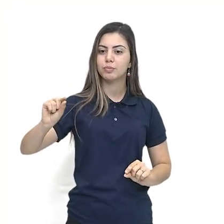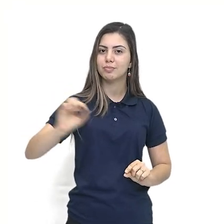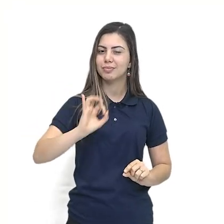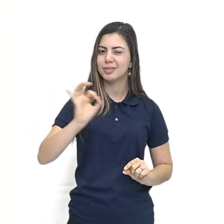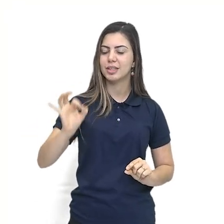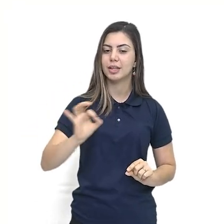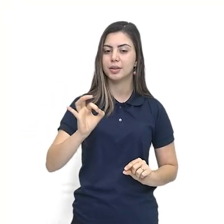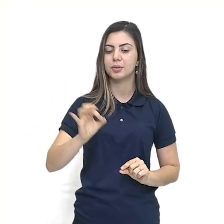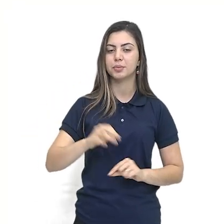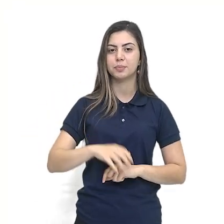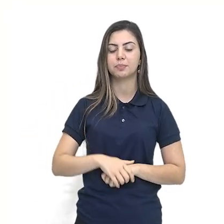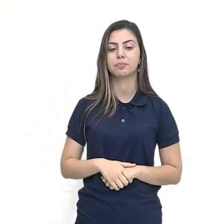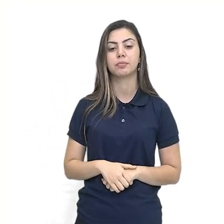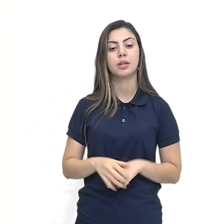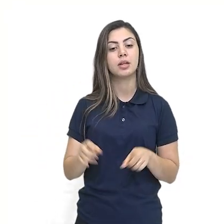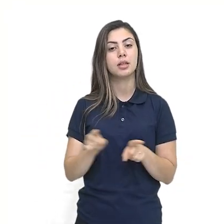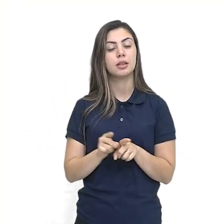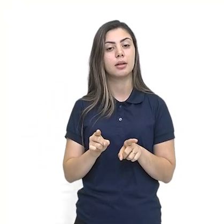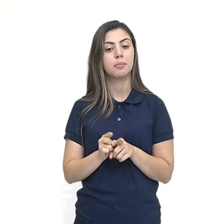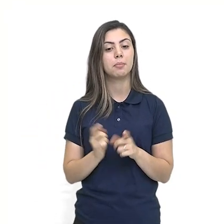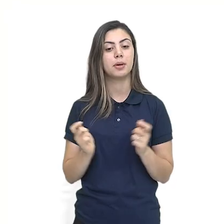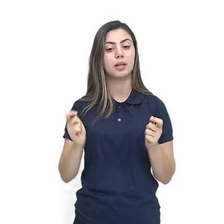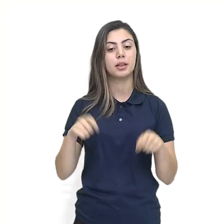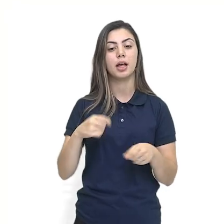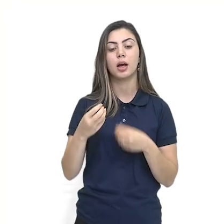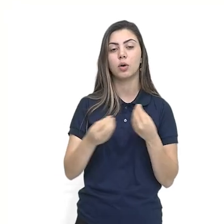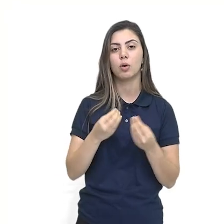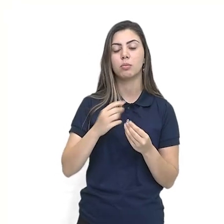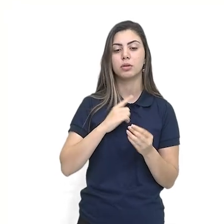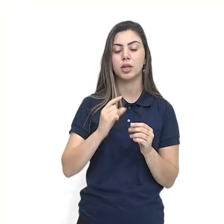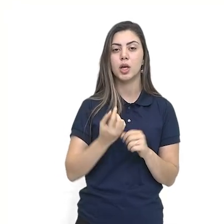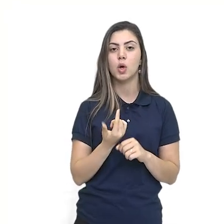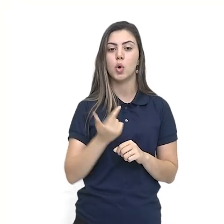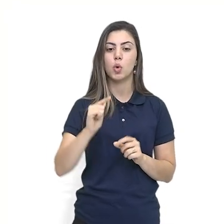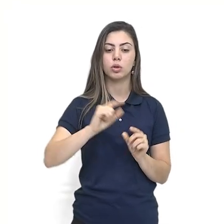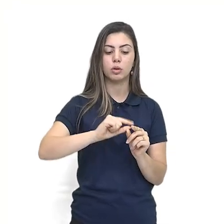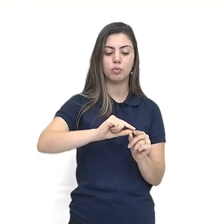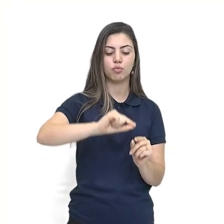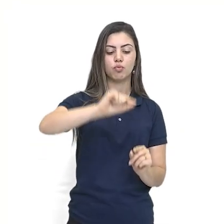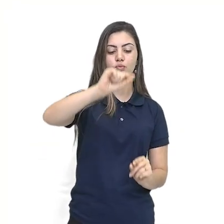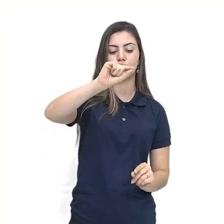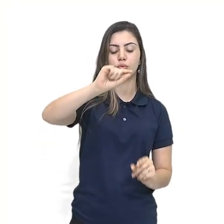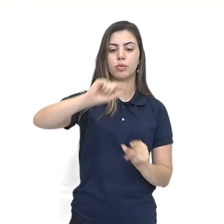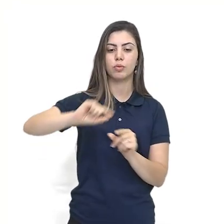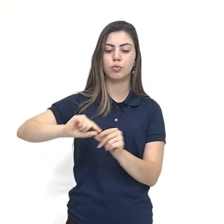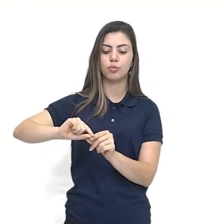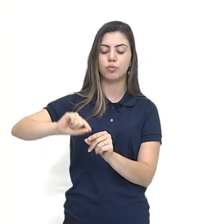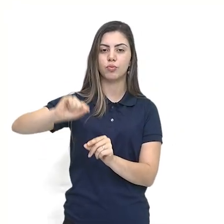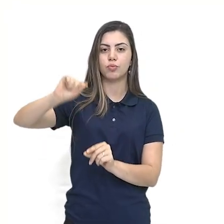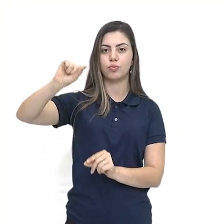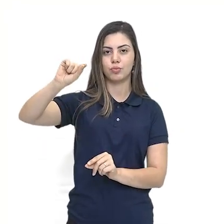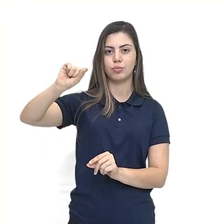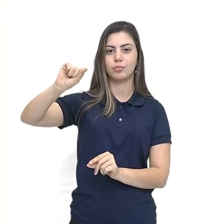aqui, posso, ó, interceptar por outras duas retas,